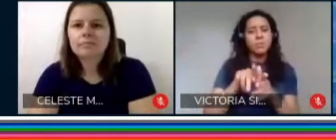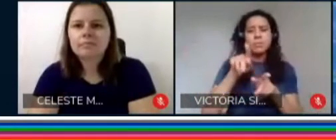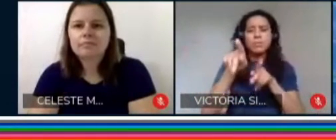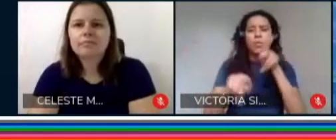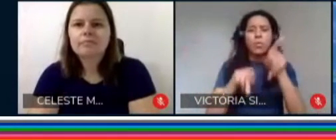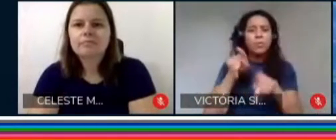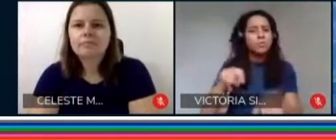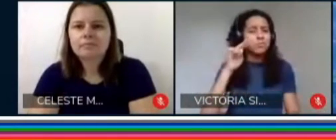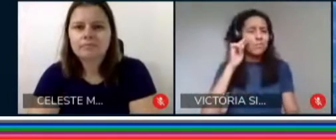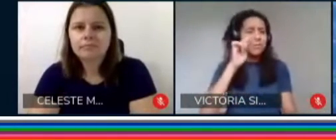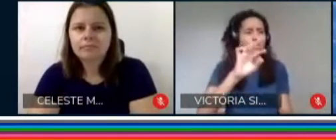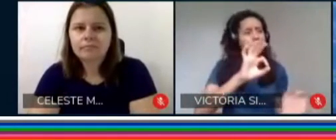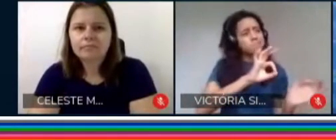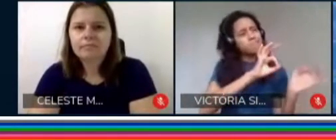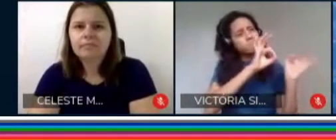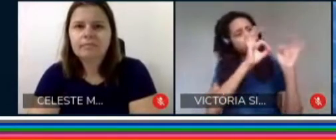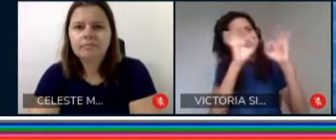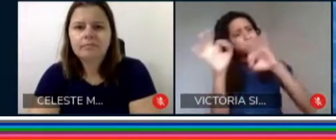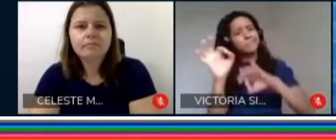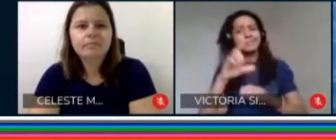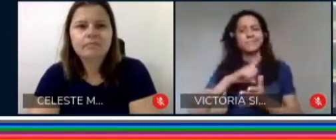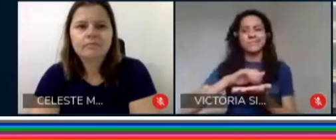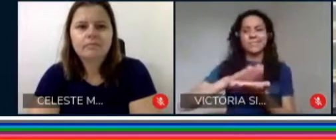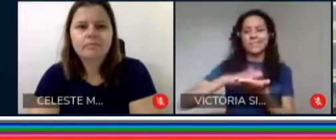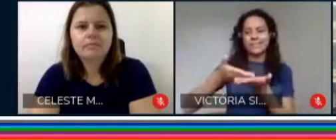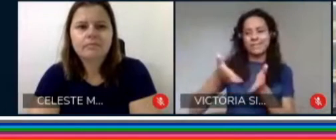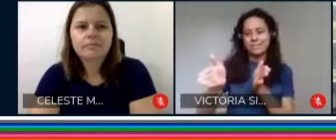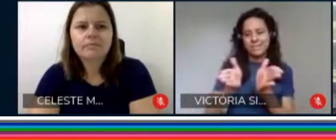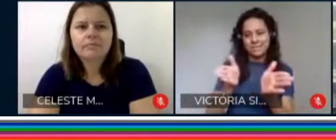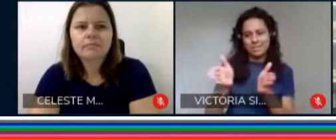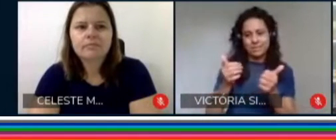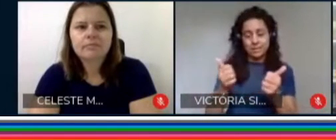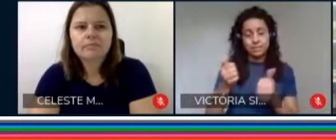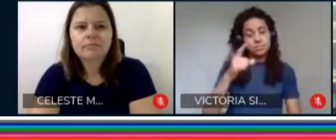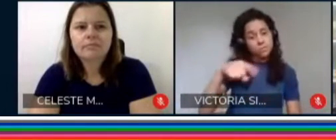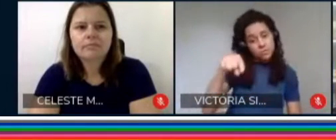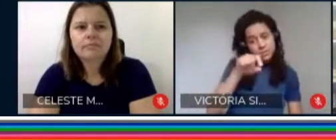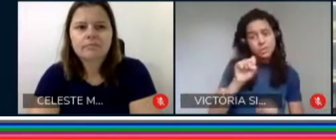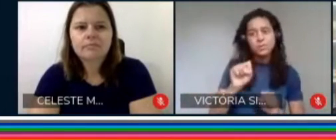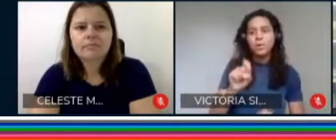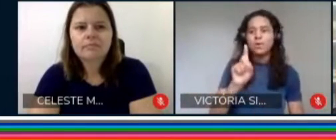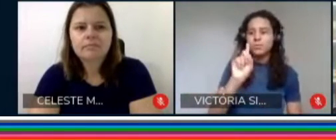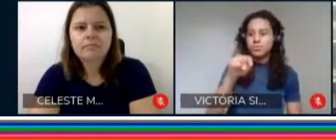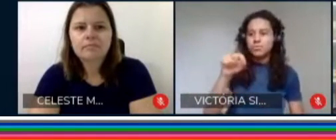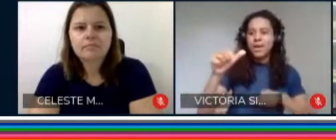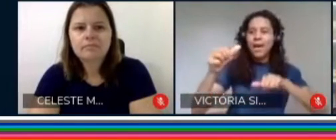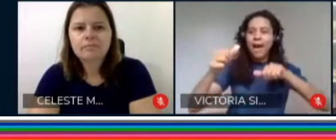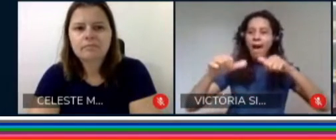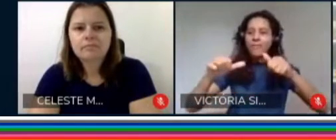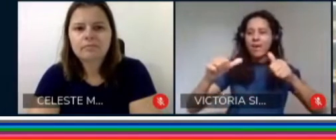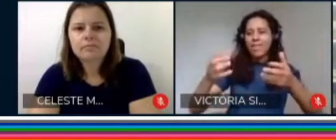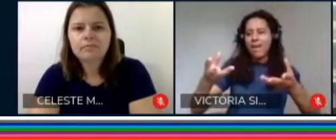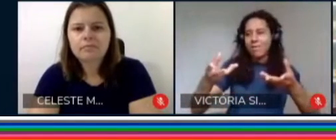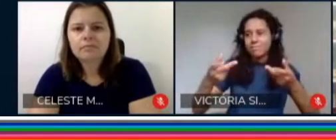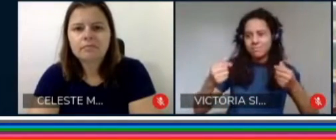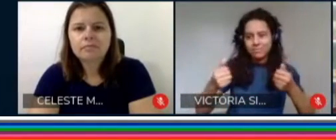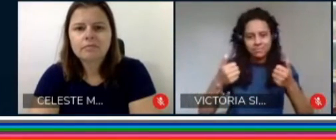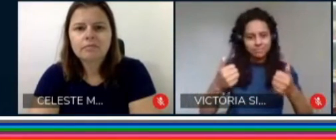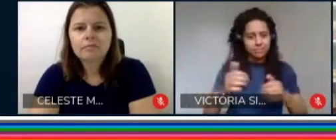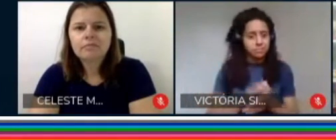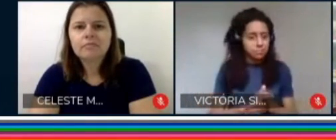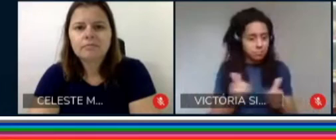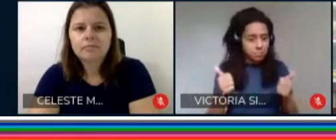muito obrigada, não esqueçam de nos avaliar e até a próxima. E acho que daqui a pouco a gente já encerra a sala. Não sei